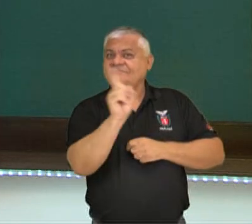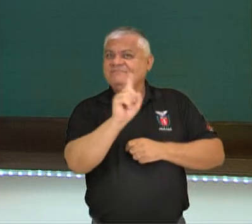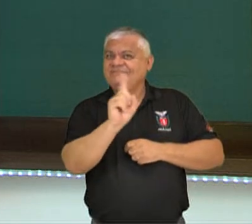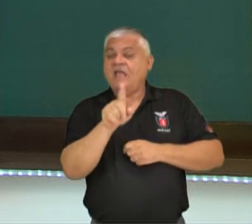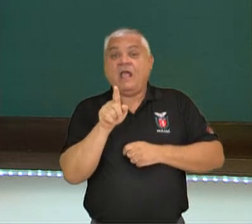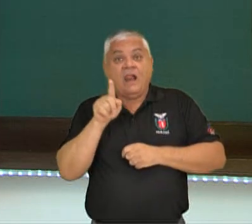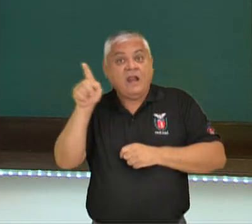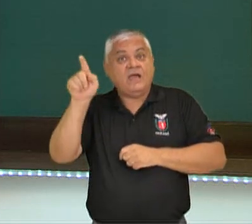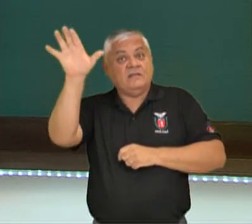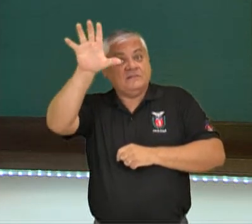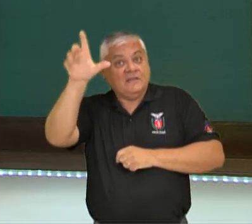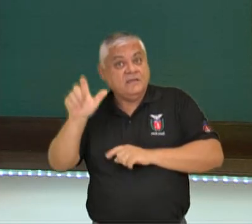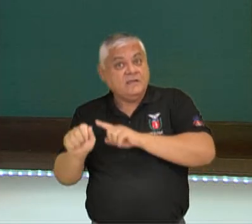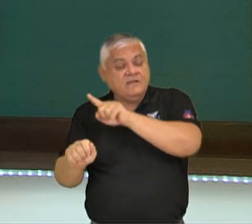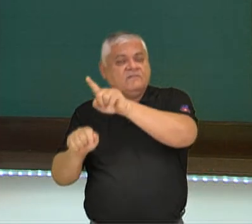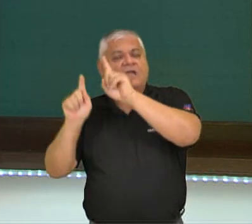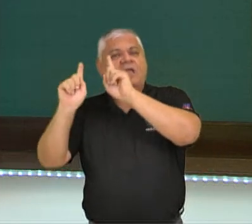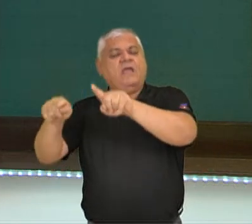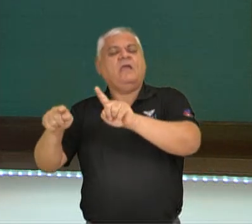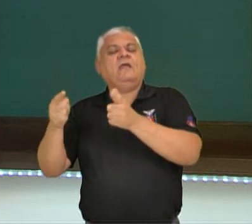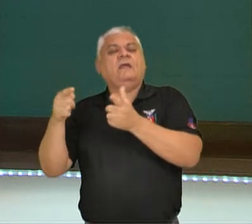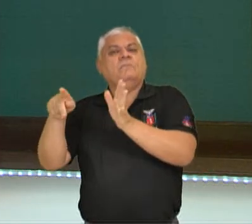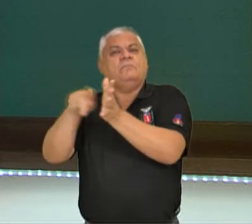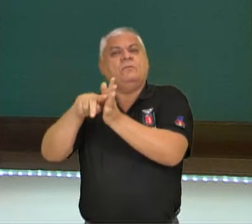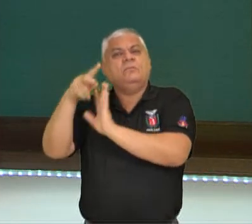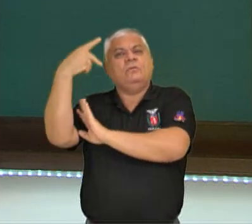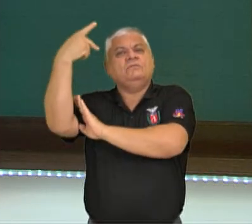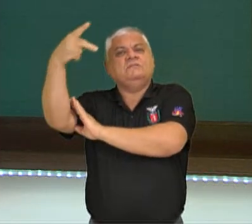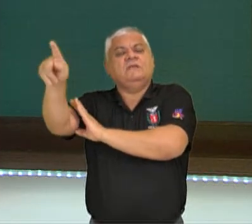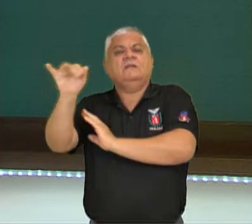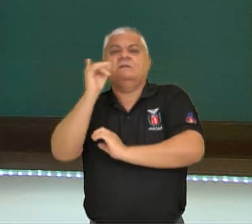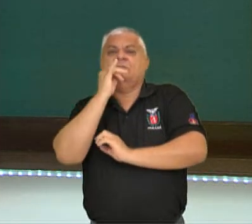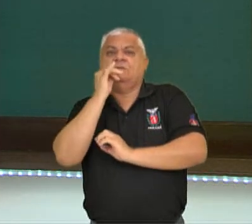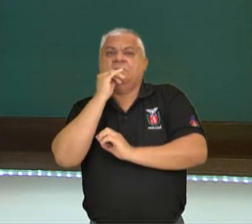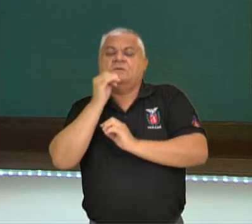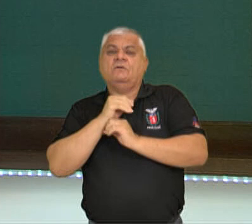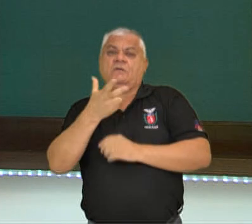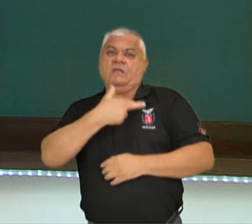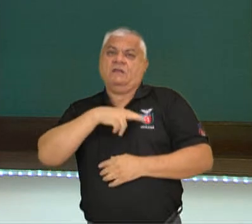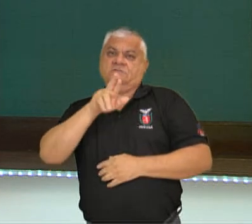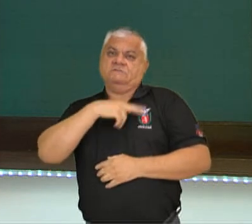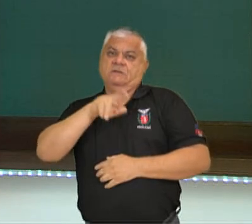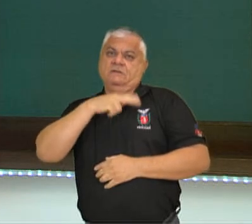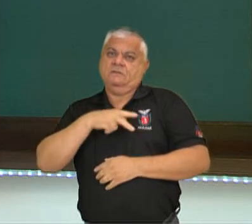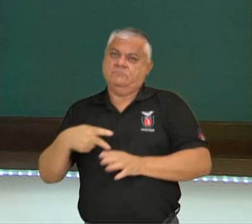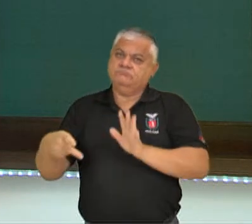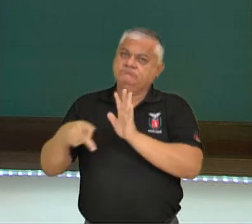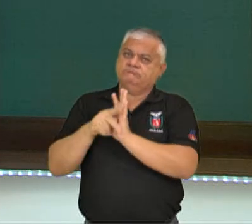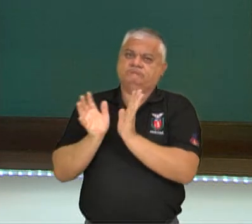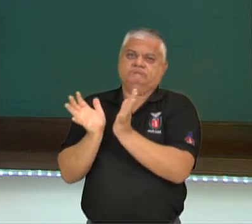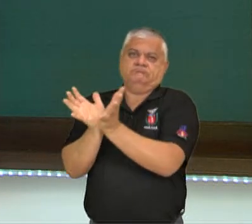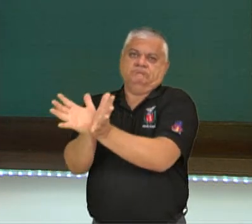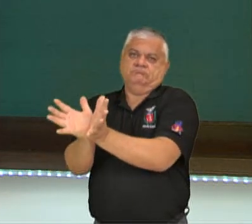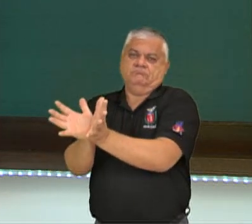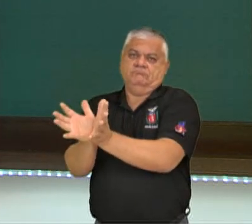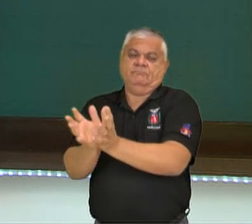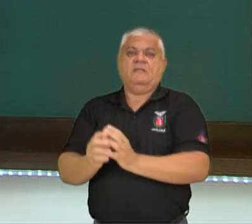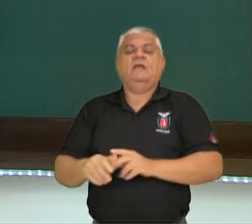ele era utilizado tradicionalmente em rituais religiosos e também